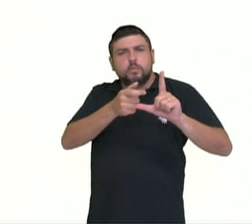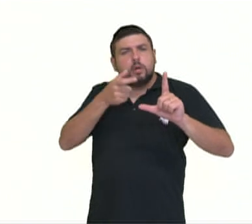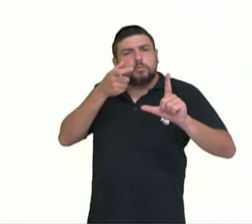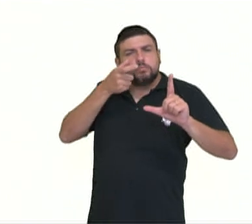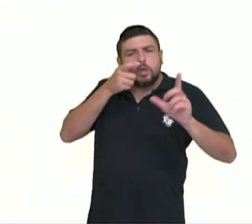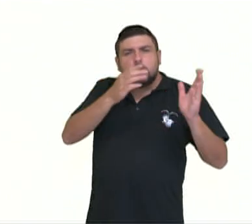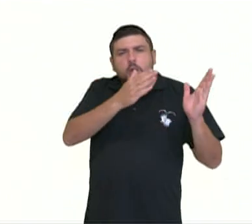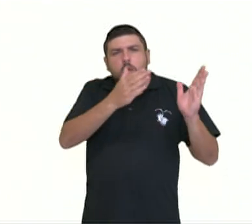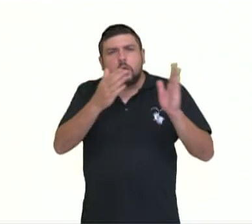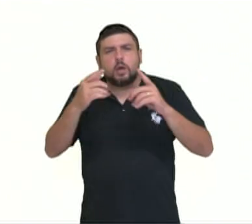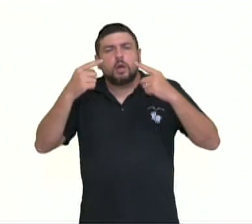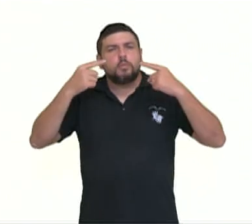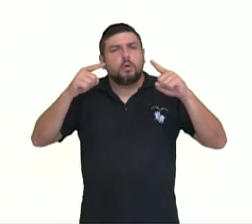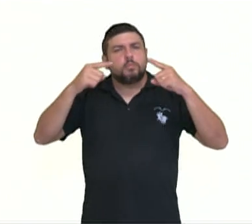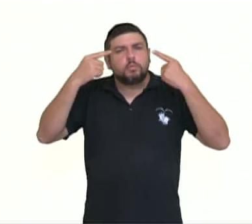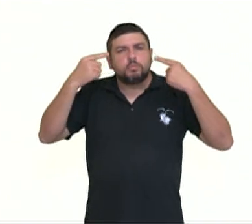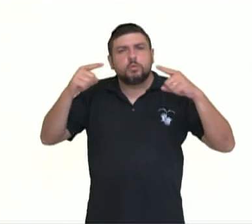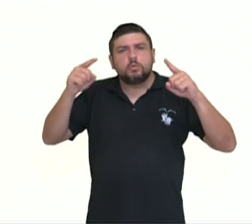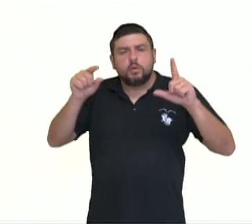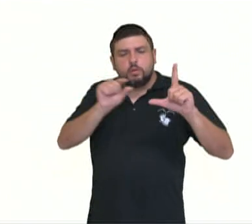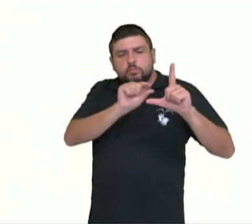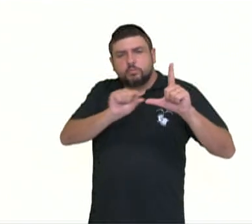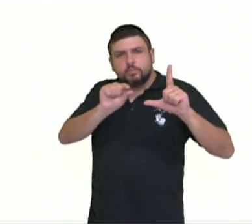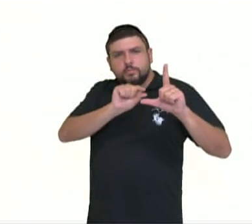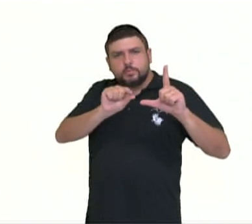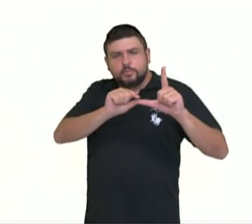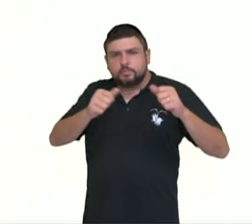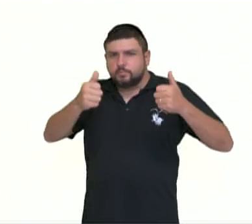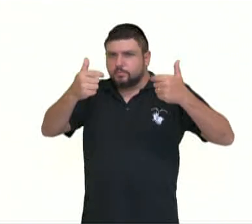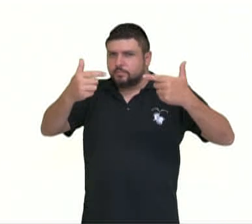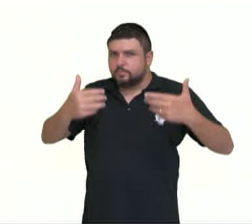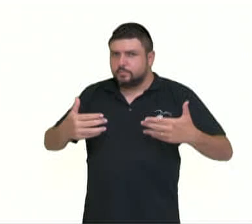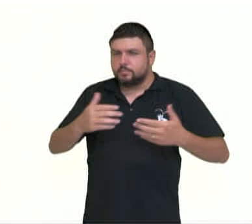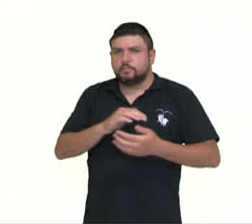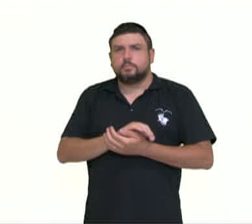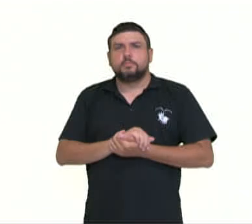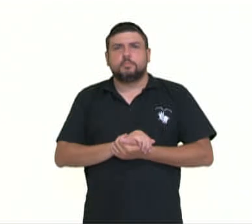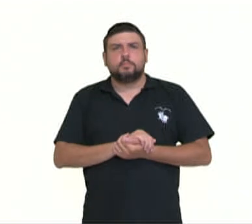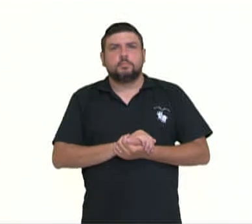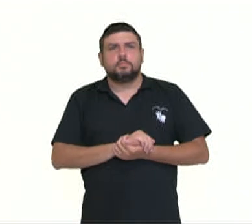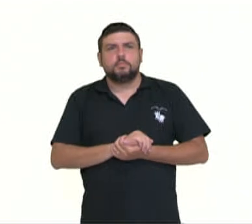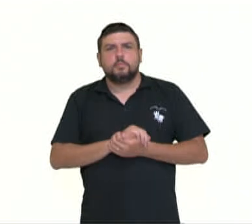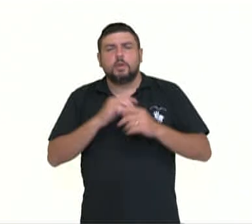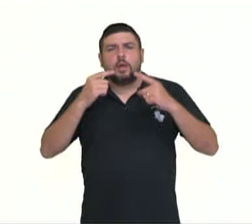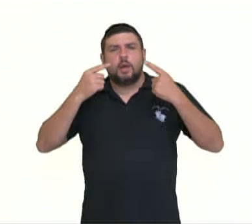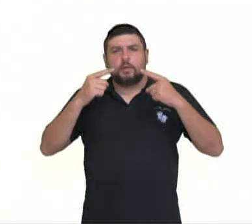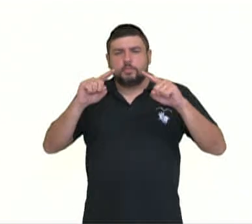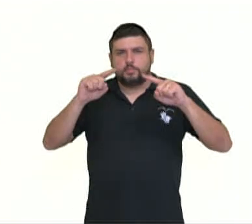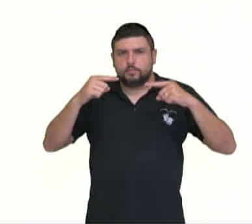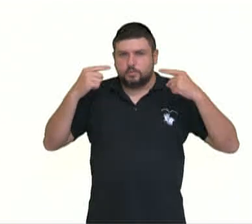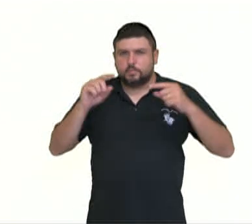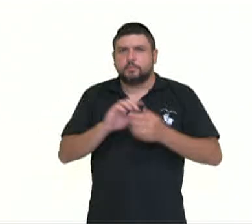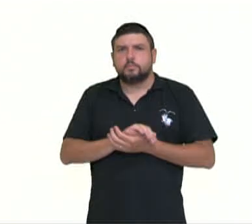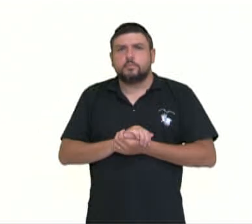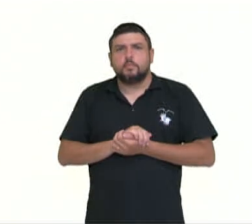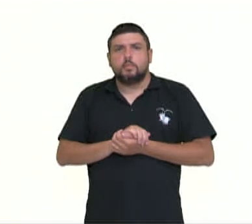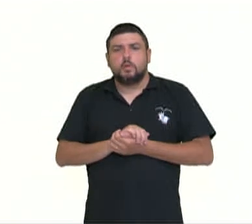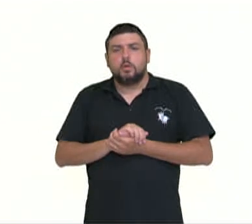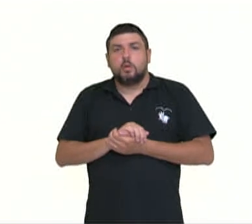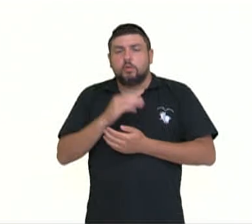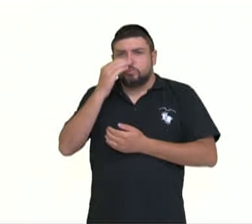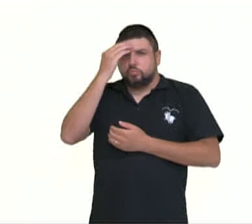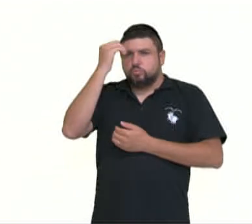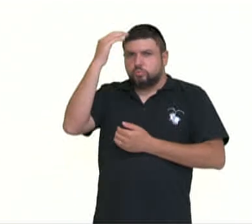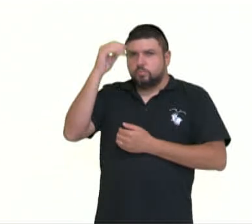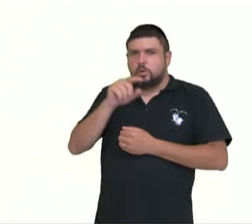vai falar sobre esse mosquitinho. Belezinha? E o que fala essa música? Ela foi feita em parceria com o Ministério